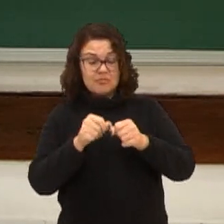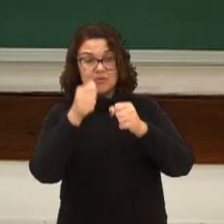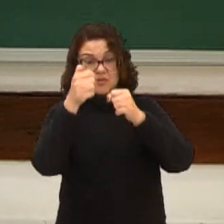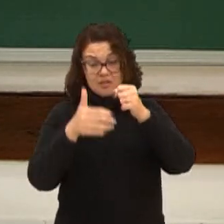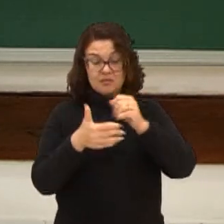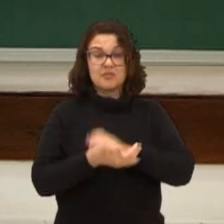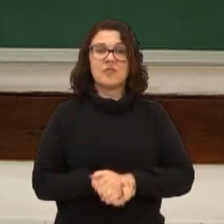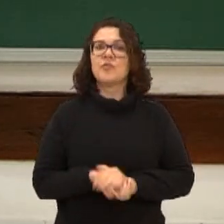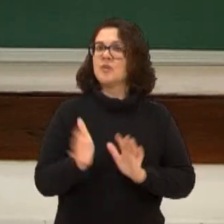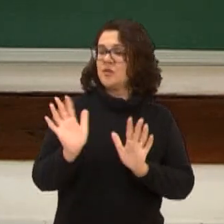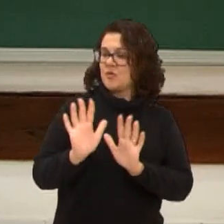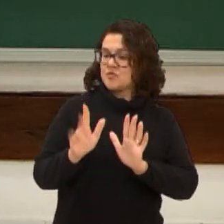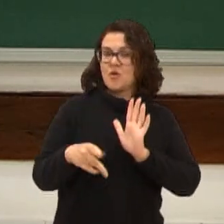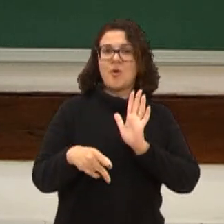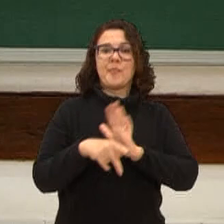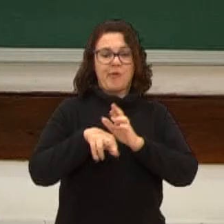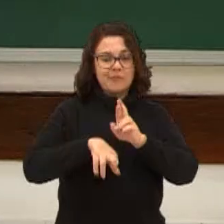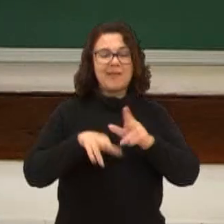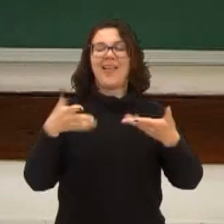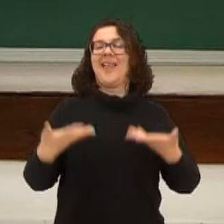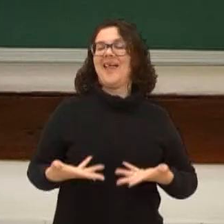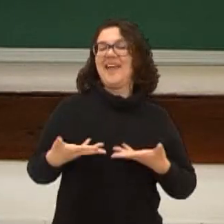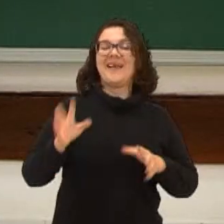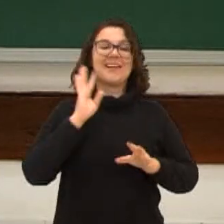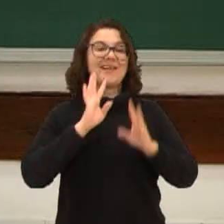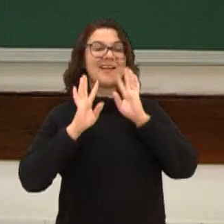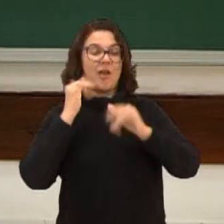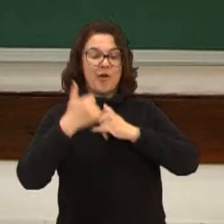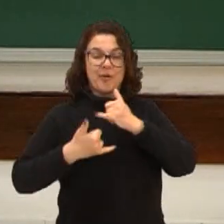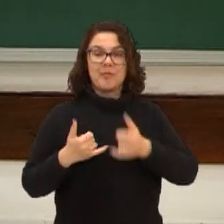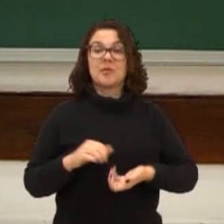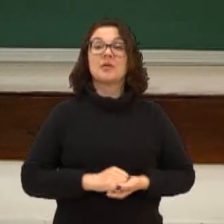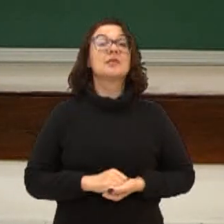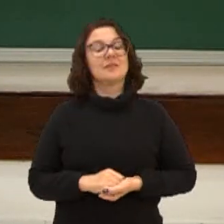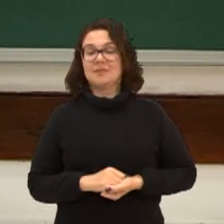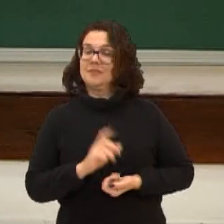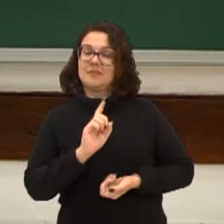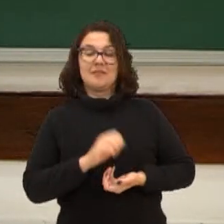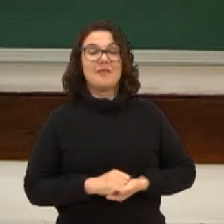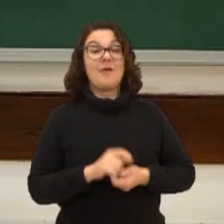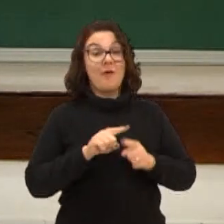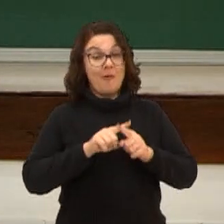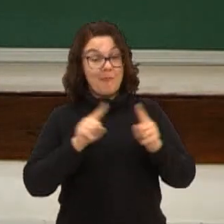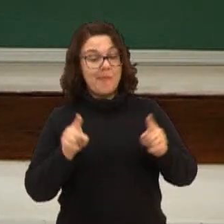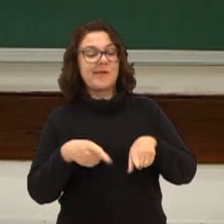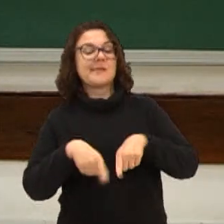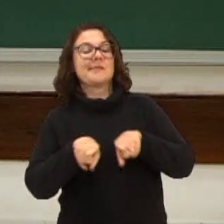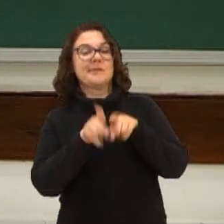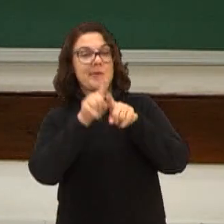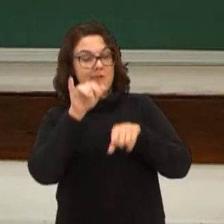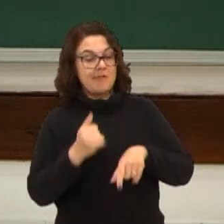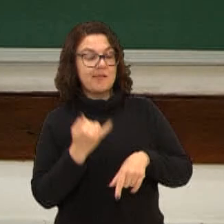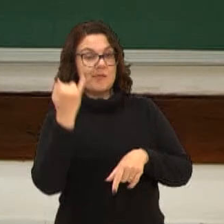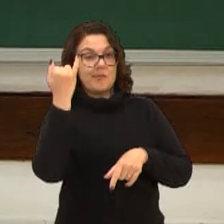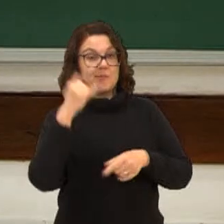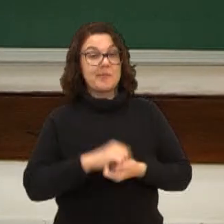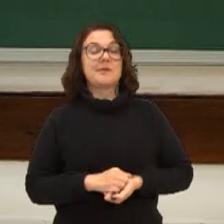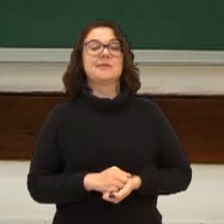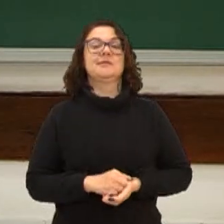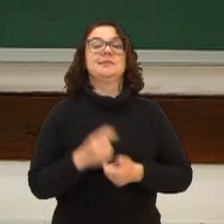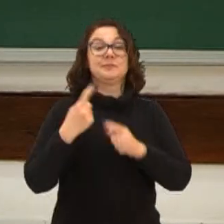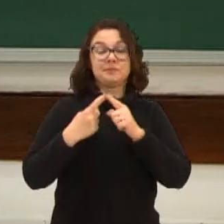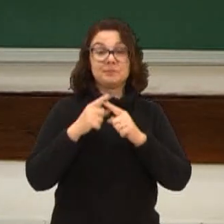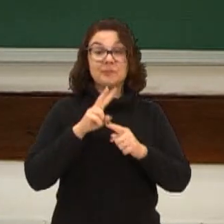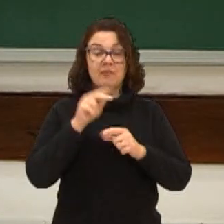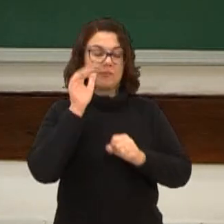fazendo também não só o que diverte, o que é entretenimento, mas também o que é realmente importante e o que